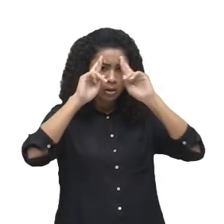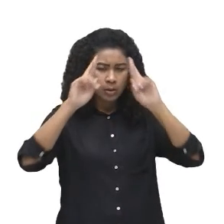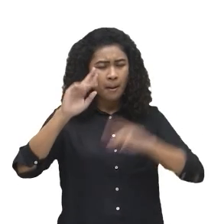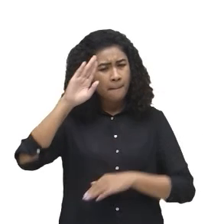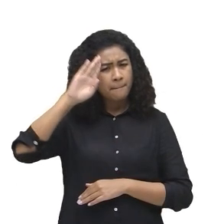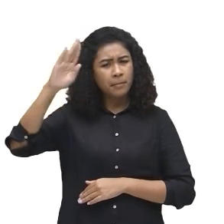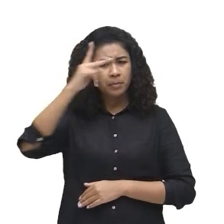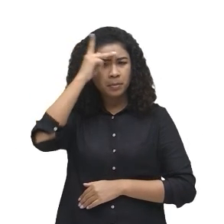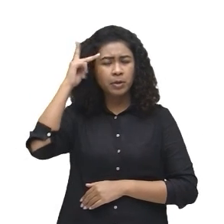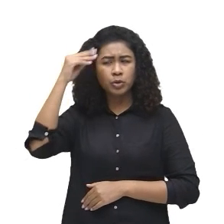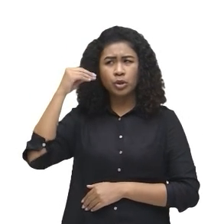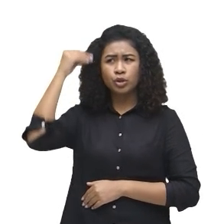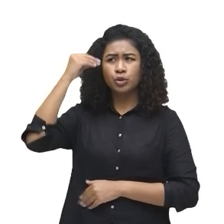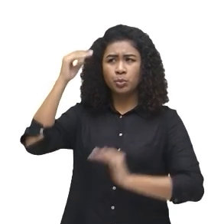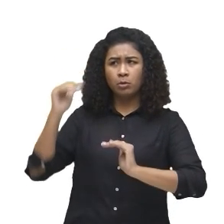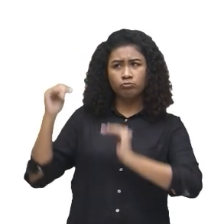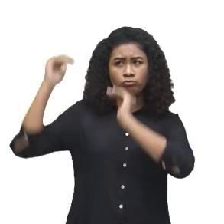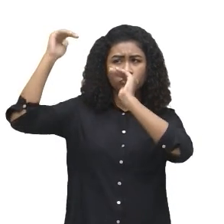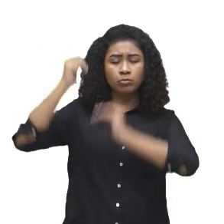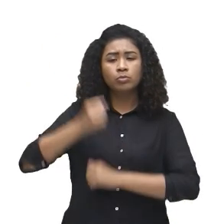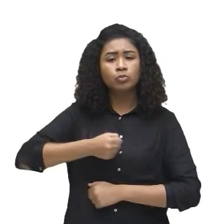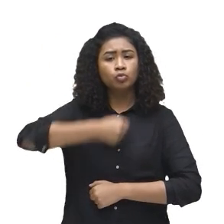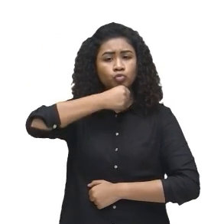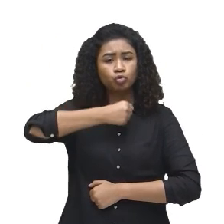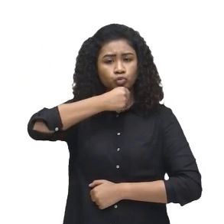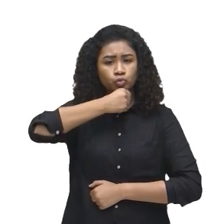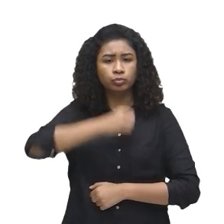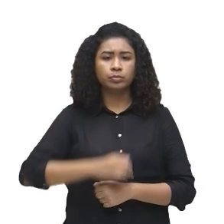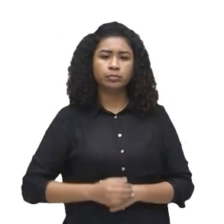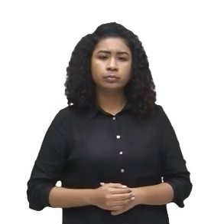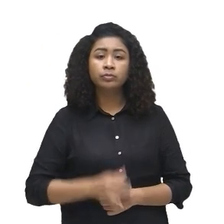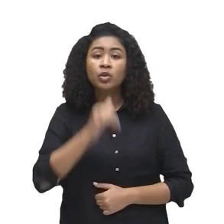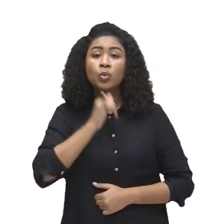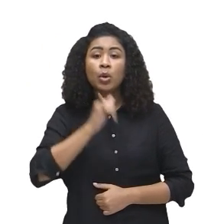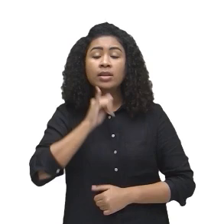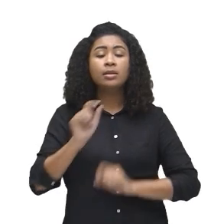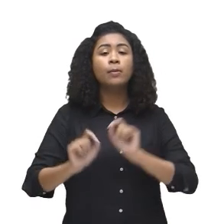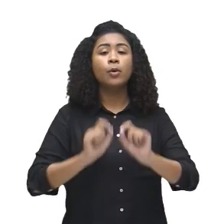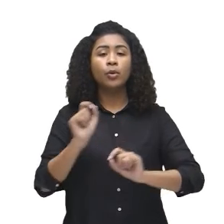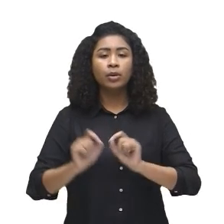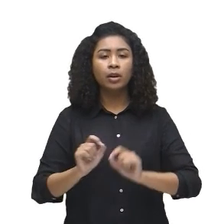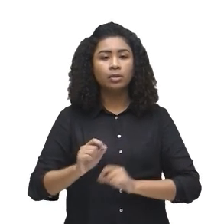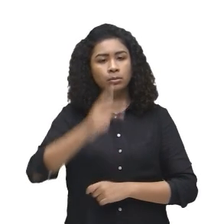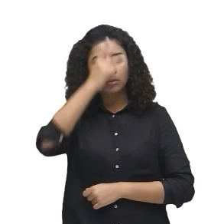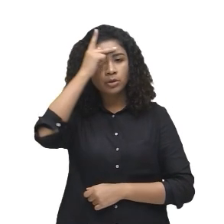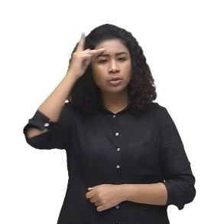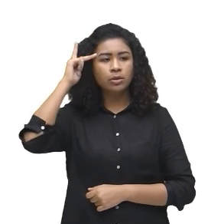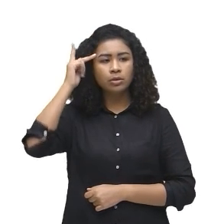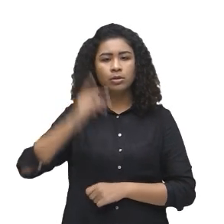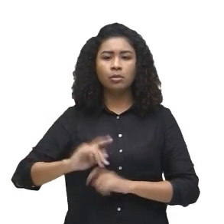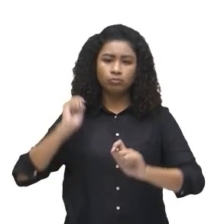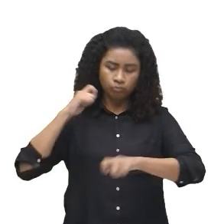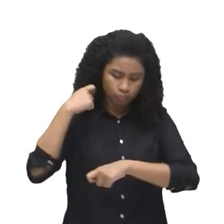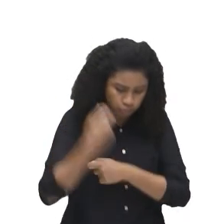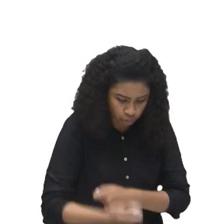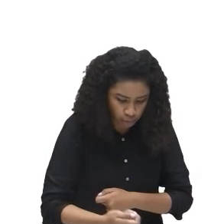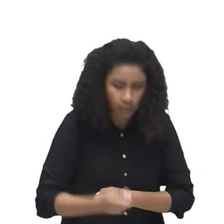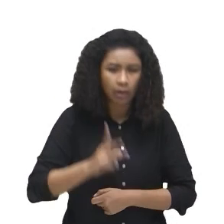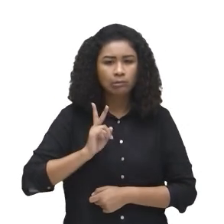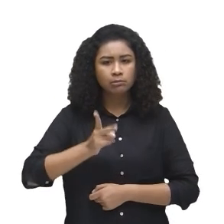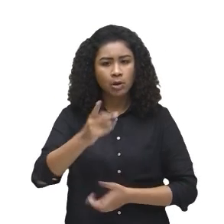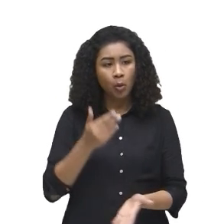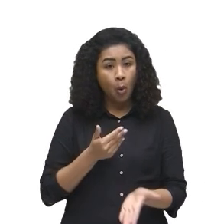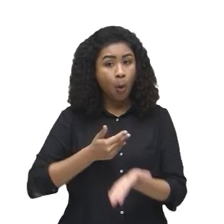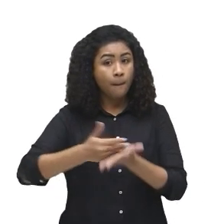velhos e experientes. Um exemplo mais conhecido disso é o cumprimento entre judocas, no início e no fim das